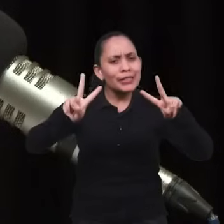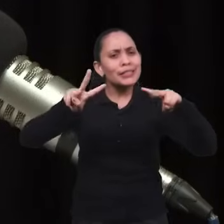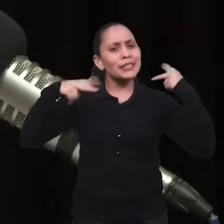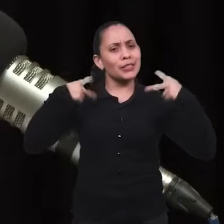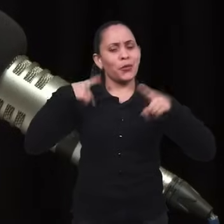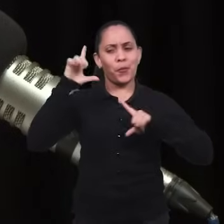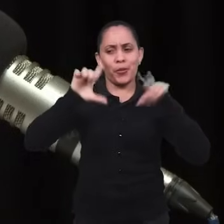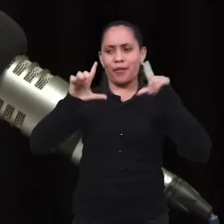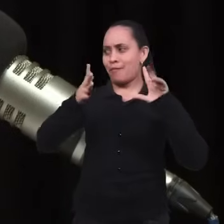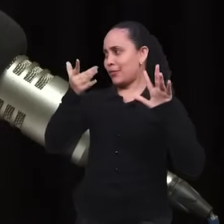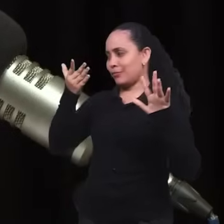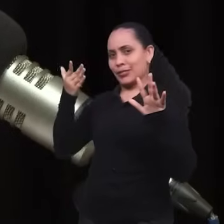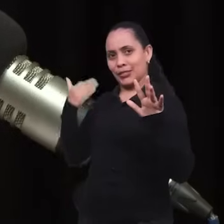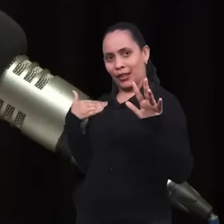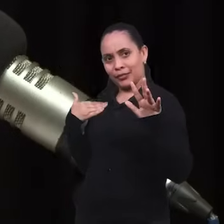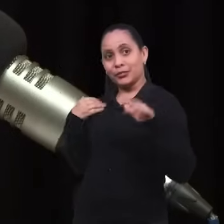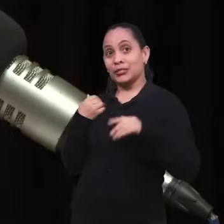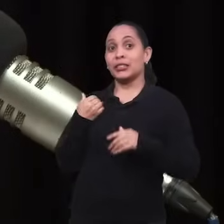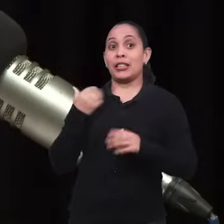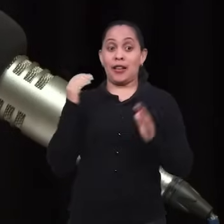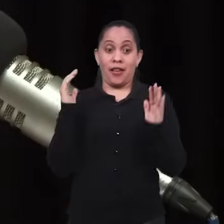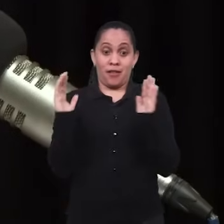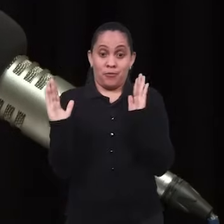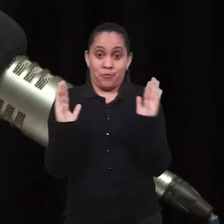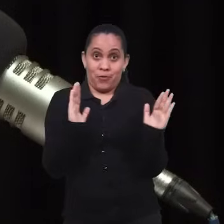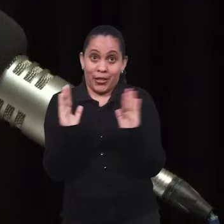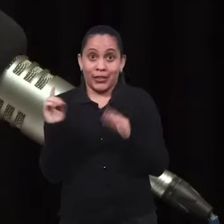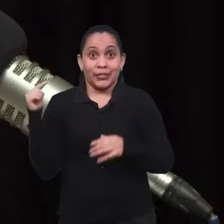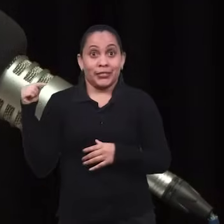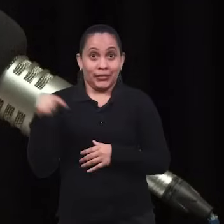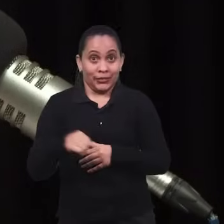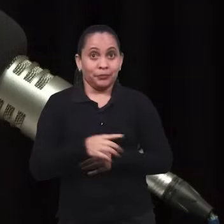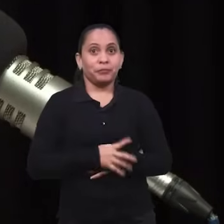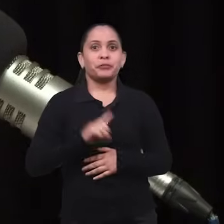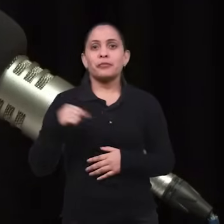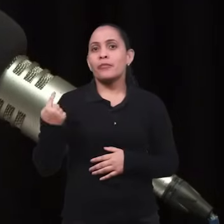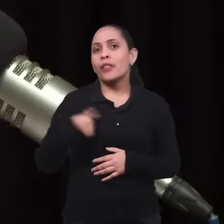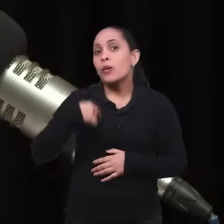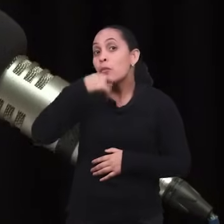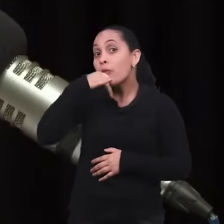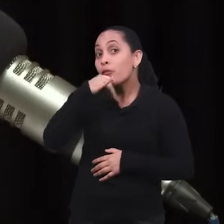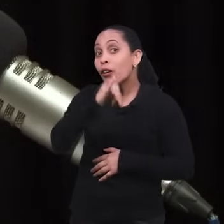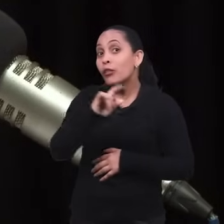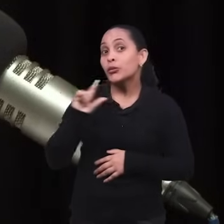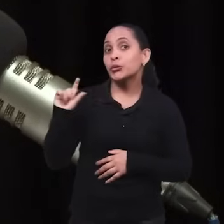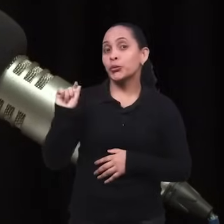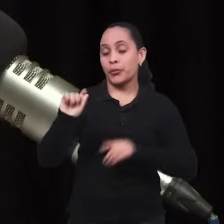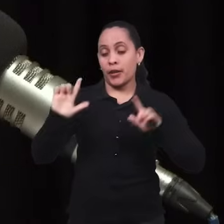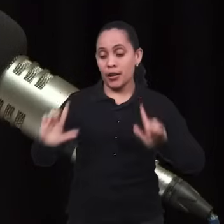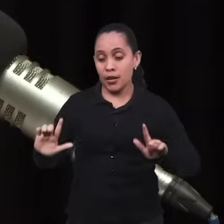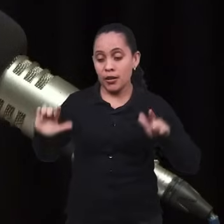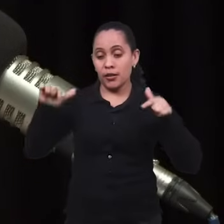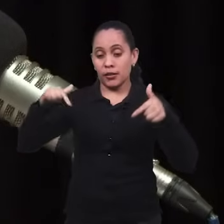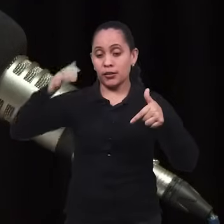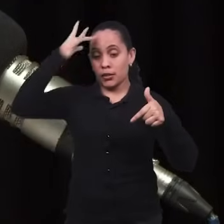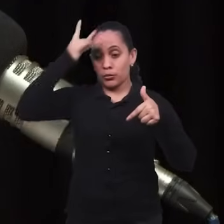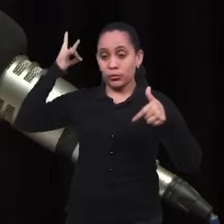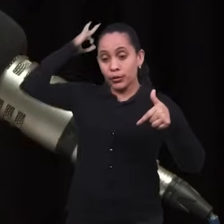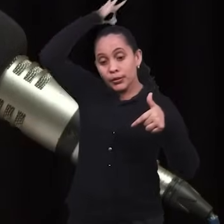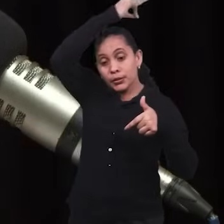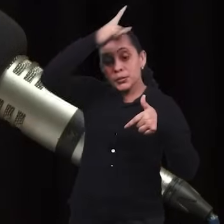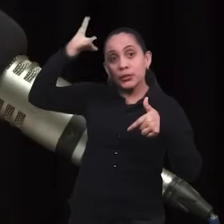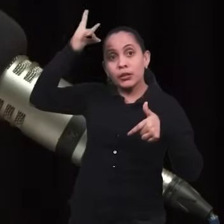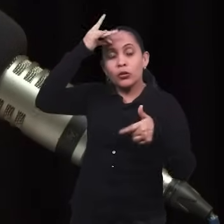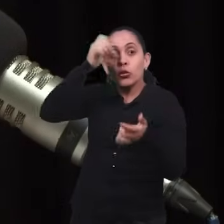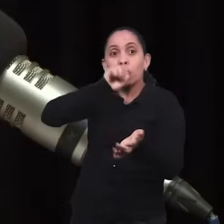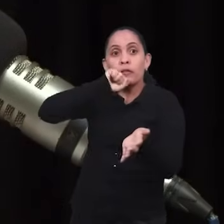aos programas anteriores. Porque nesta parte, nessa fase, nós estamos falando sobre as operações do Espírito Santo